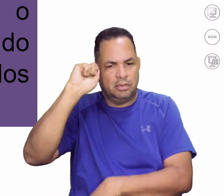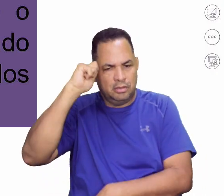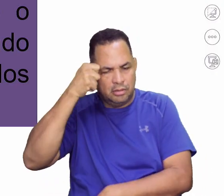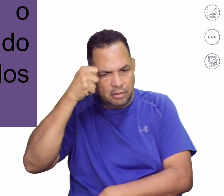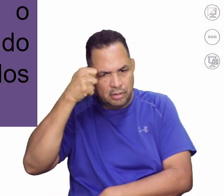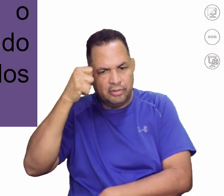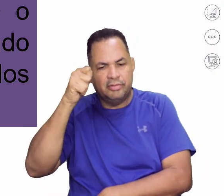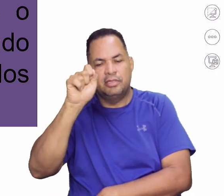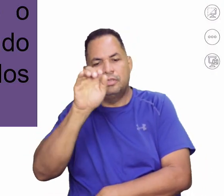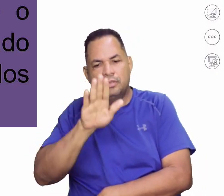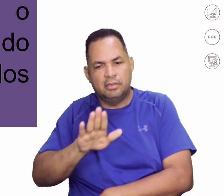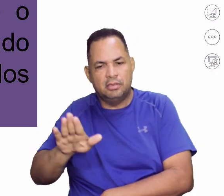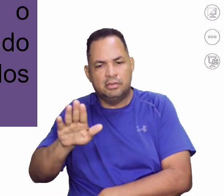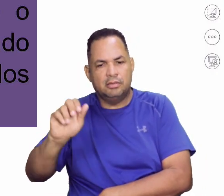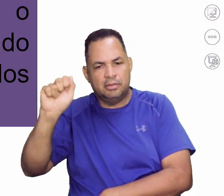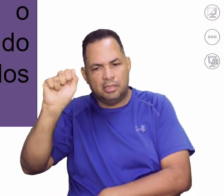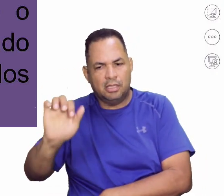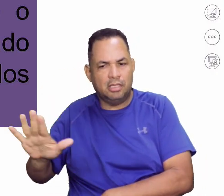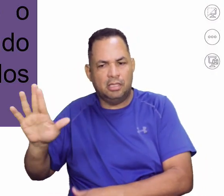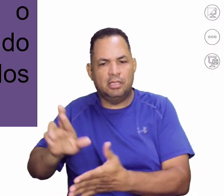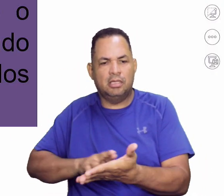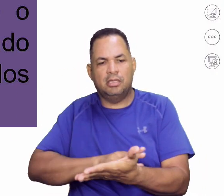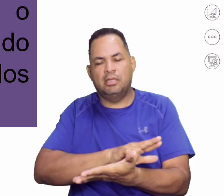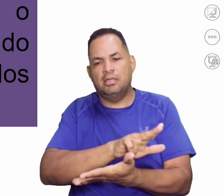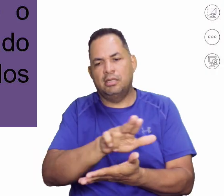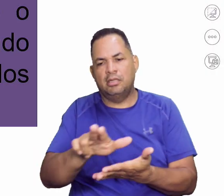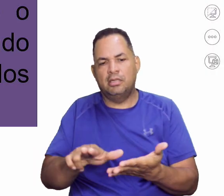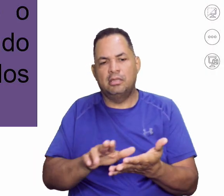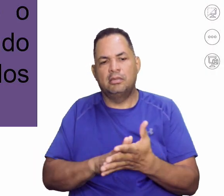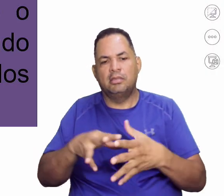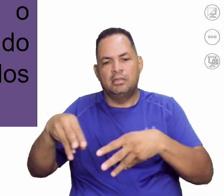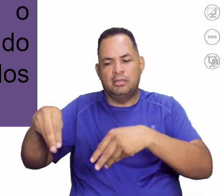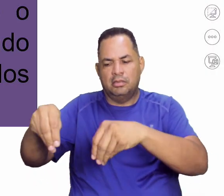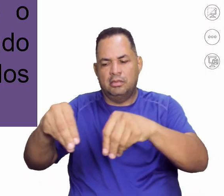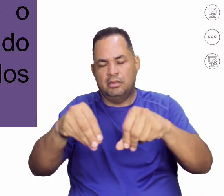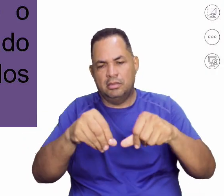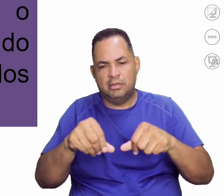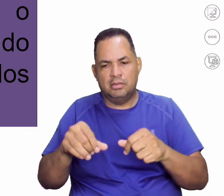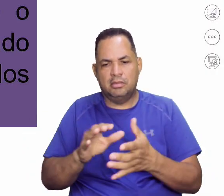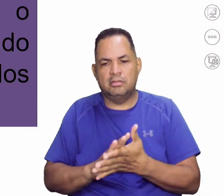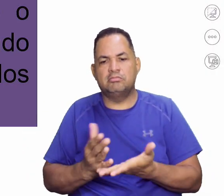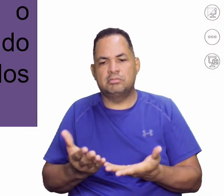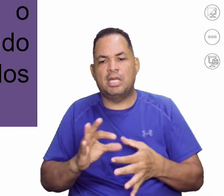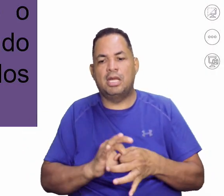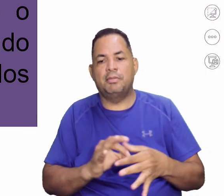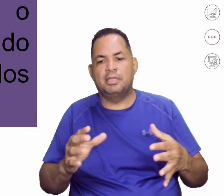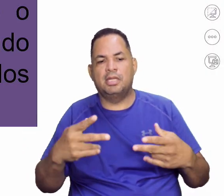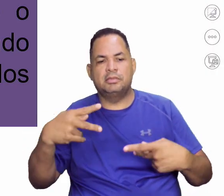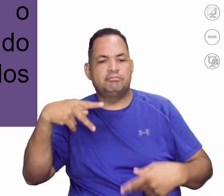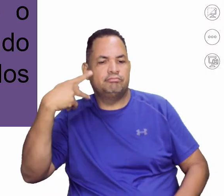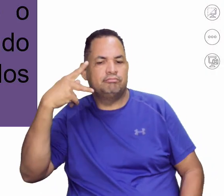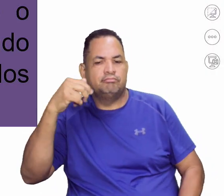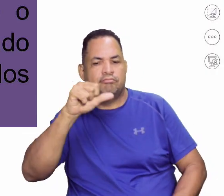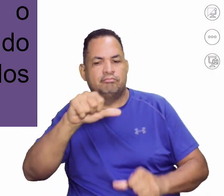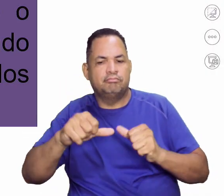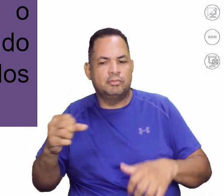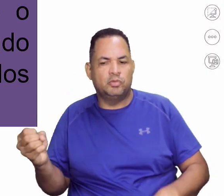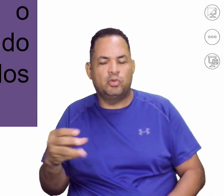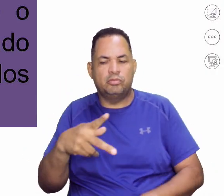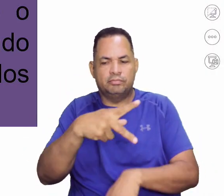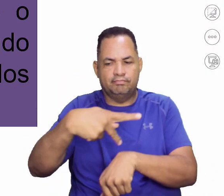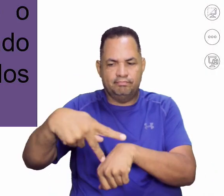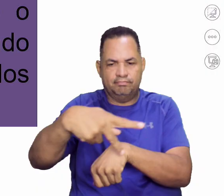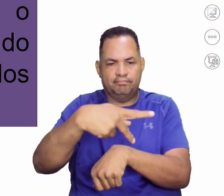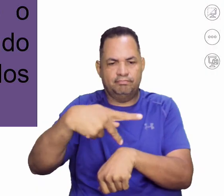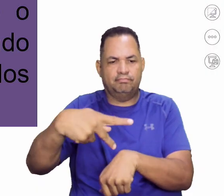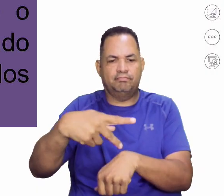na África e na Ásia. Diversos territórios coloniais conquistaram autonomia política e se transformaram em